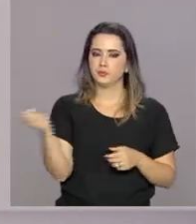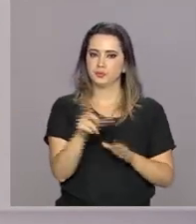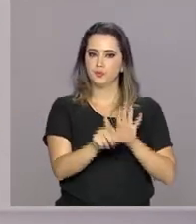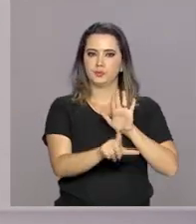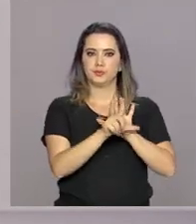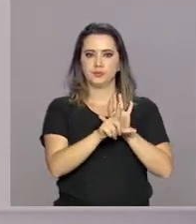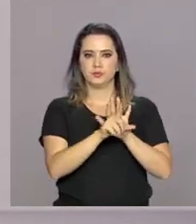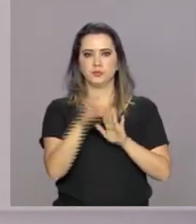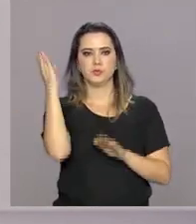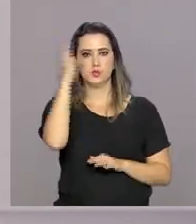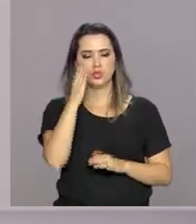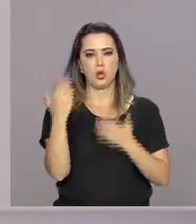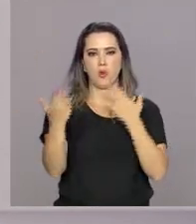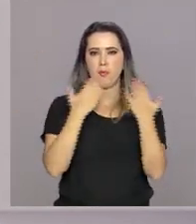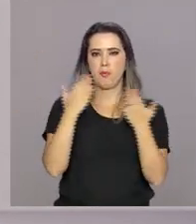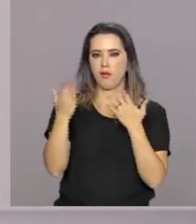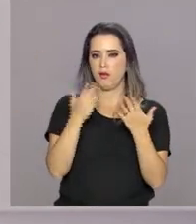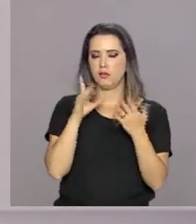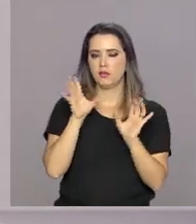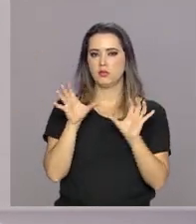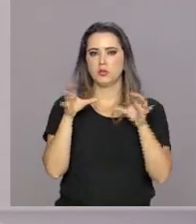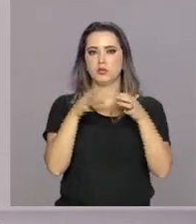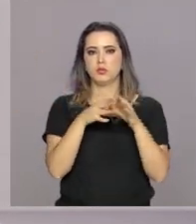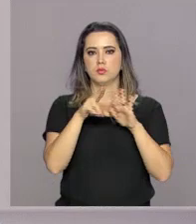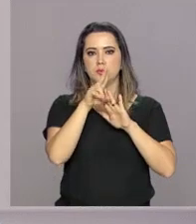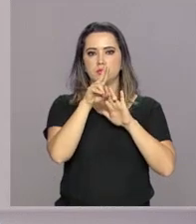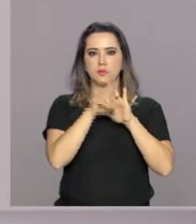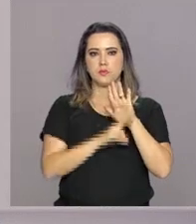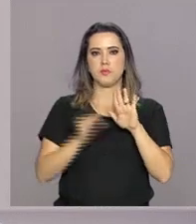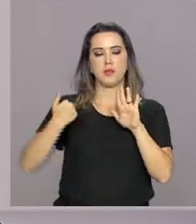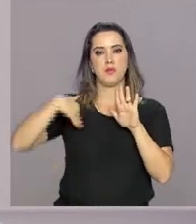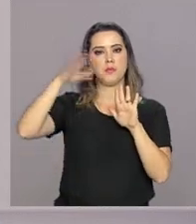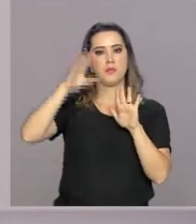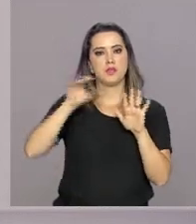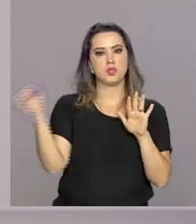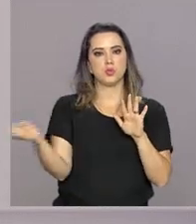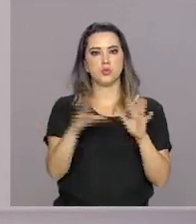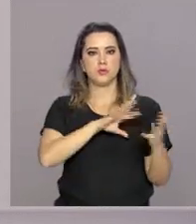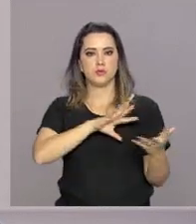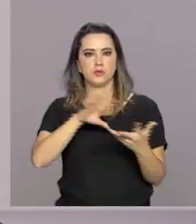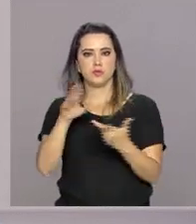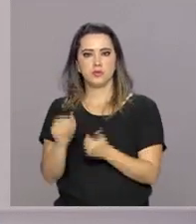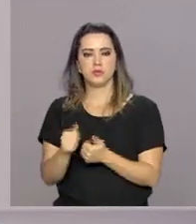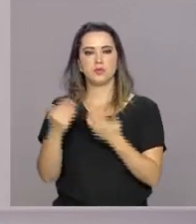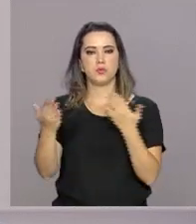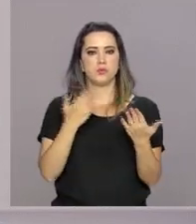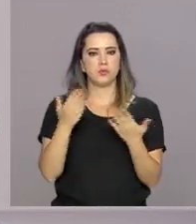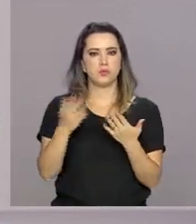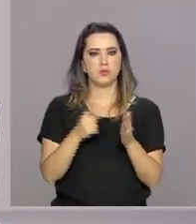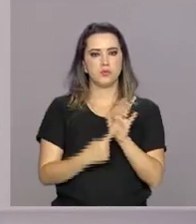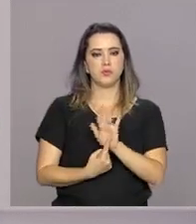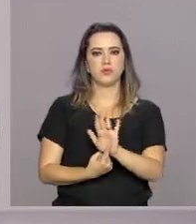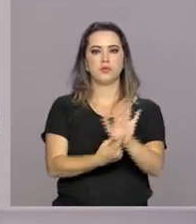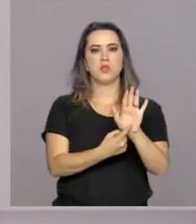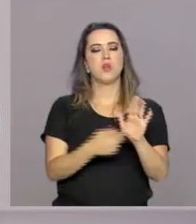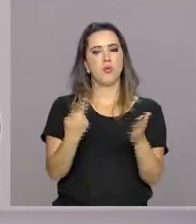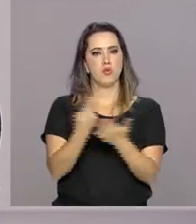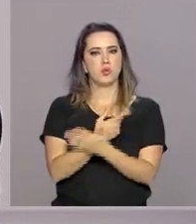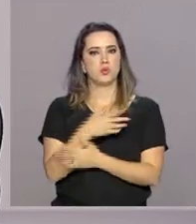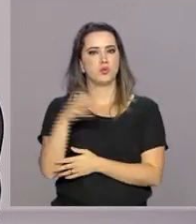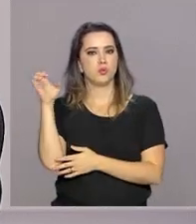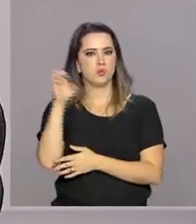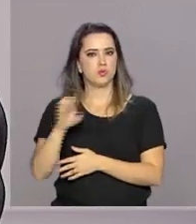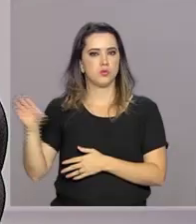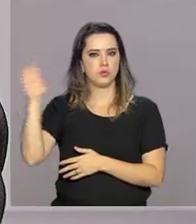nova lei brasileira já é comparada por especialistas com as regulamentações mais modernas do mundo como aqui começou a valer na